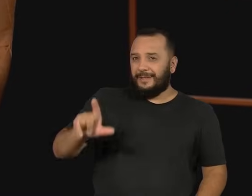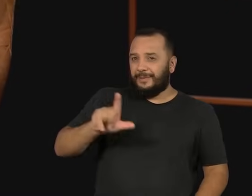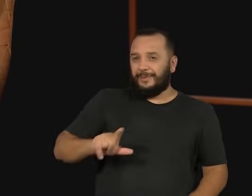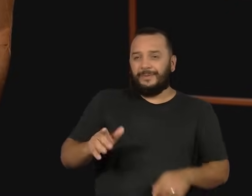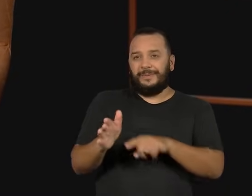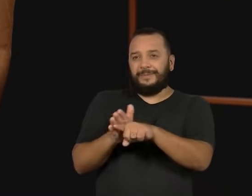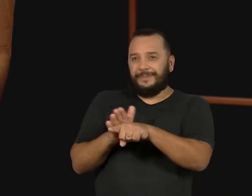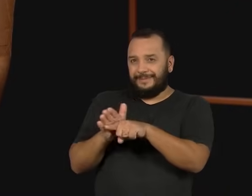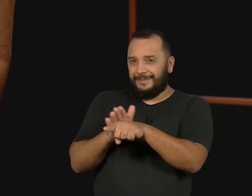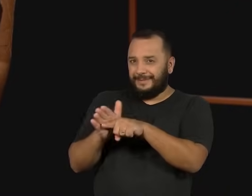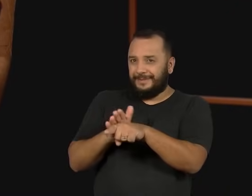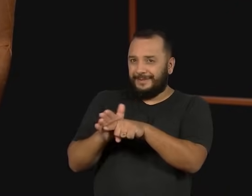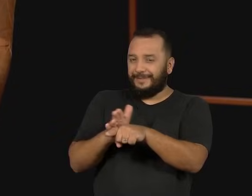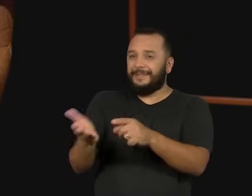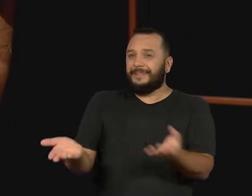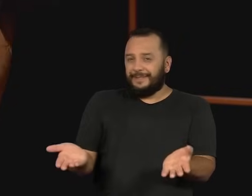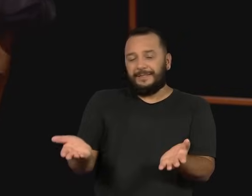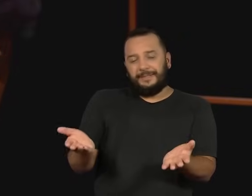pesquisa, né?